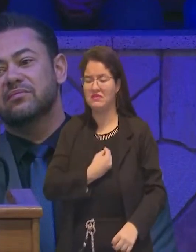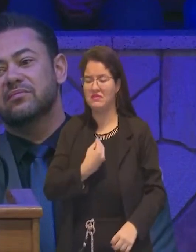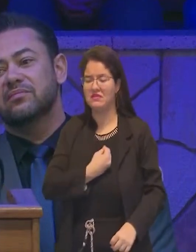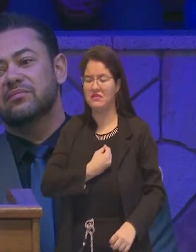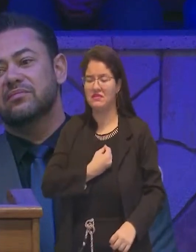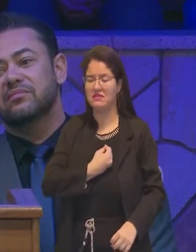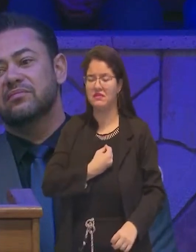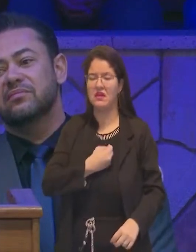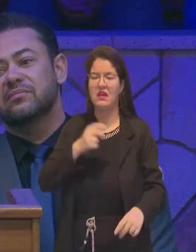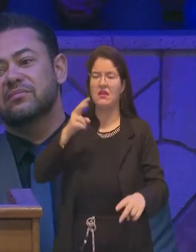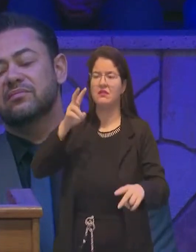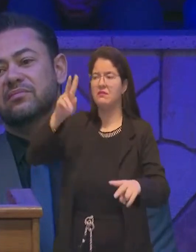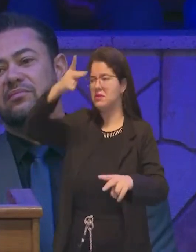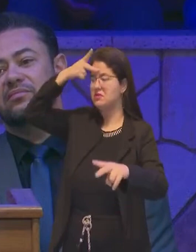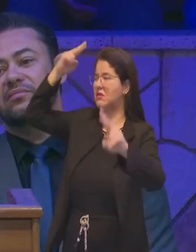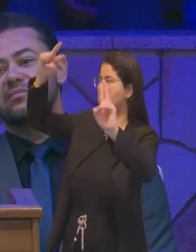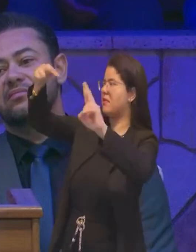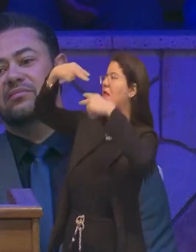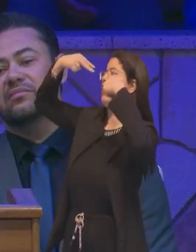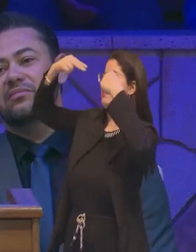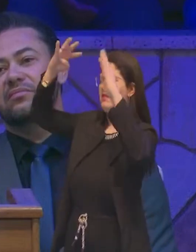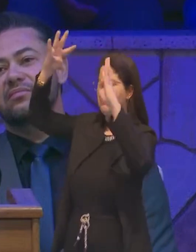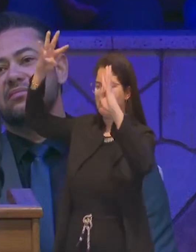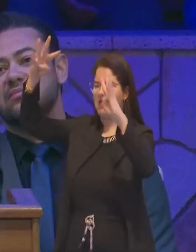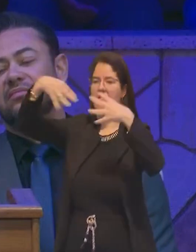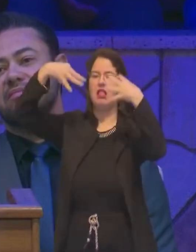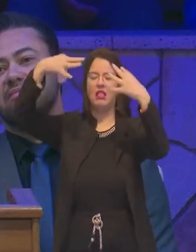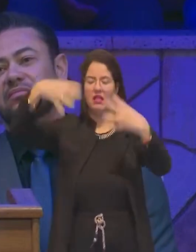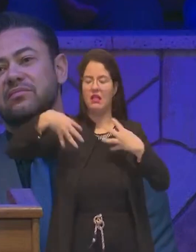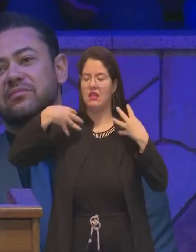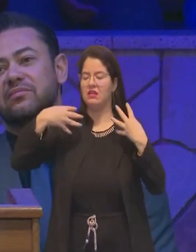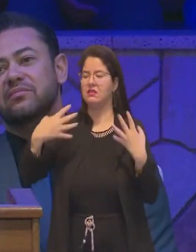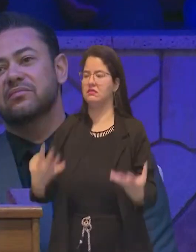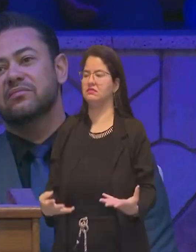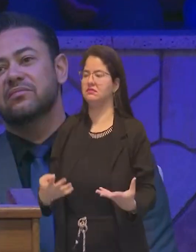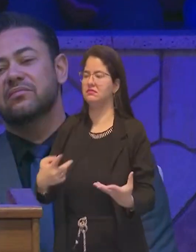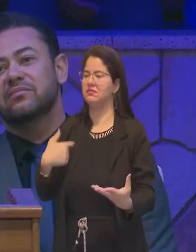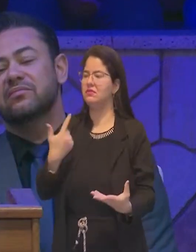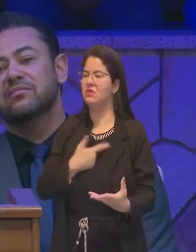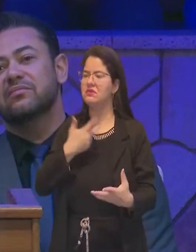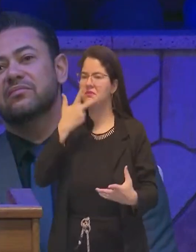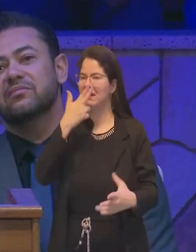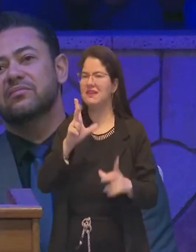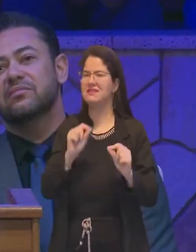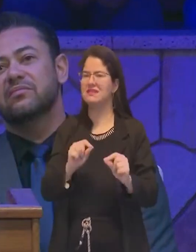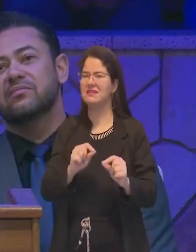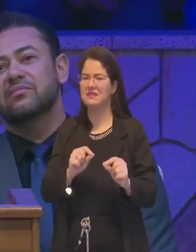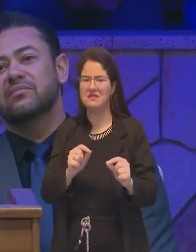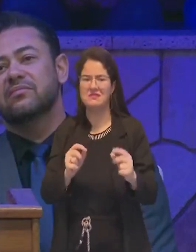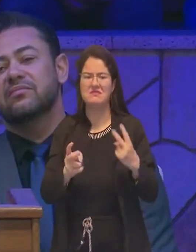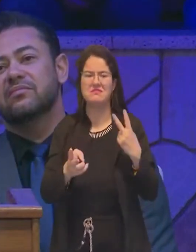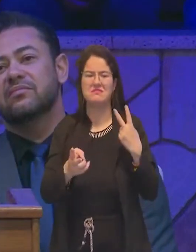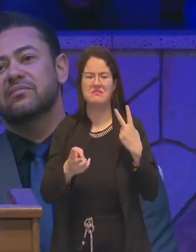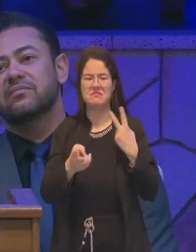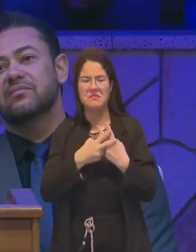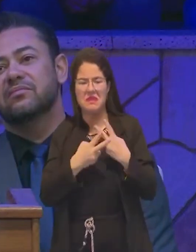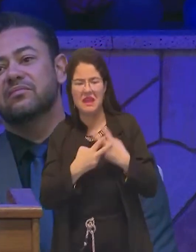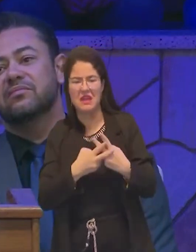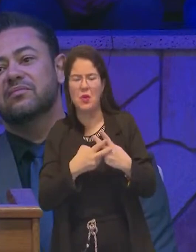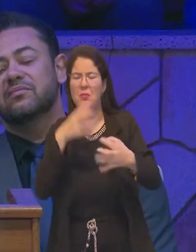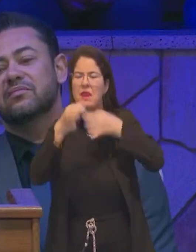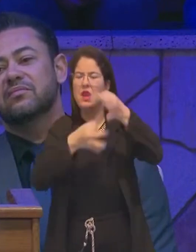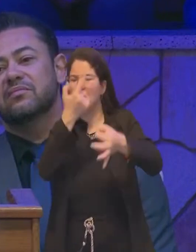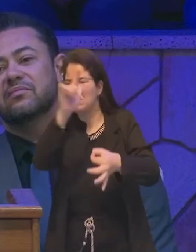ser visto. Nós somos prisioneiros das aparências, do que as outras pessoas acham de nós, do